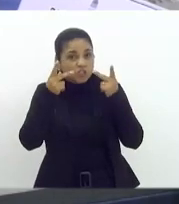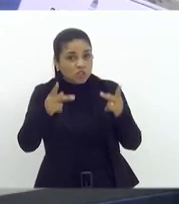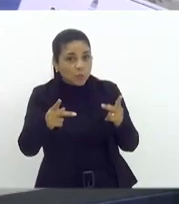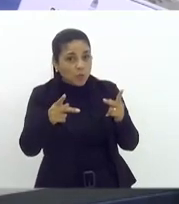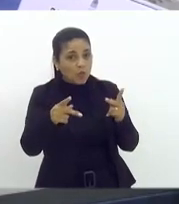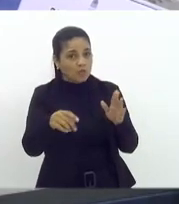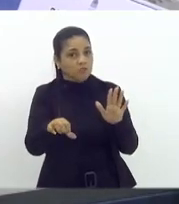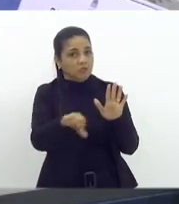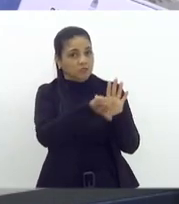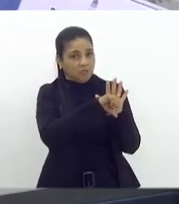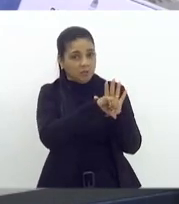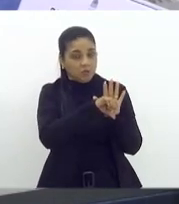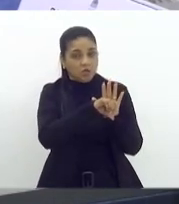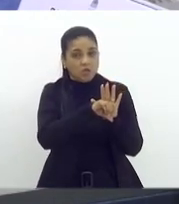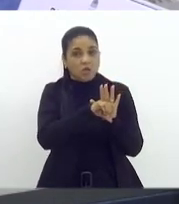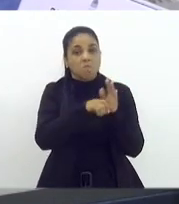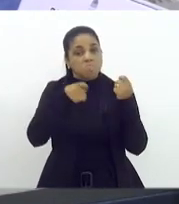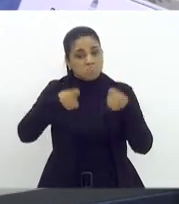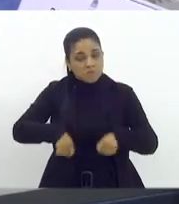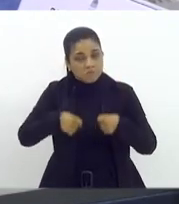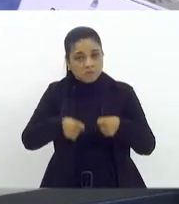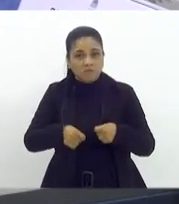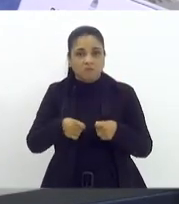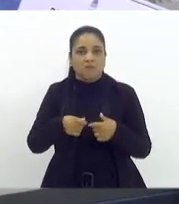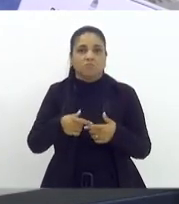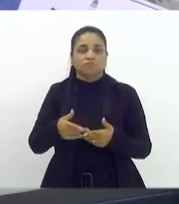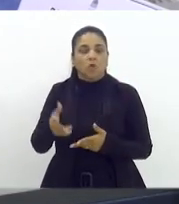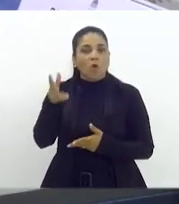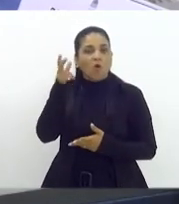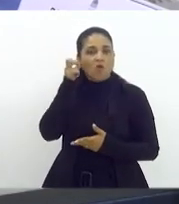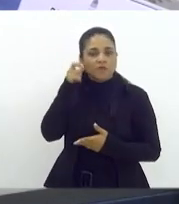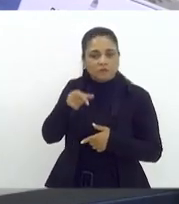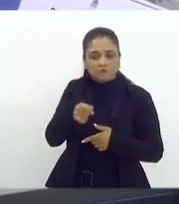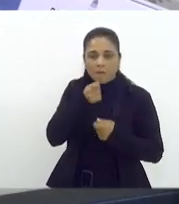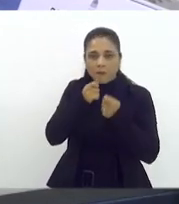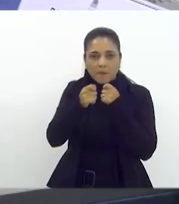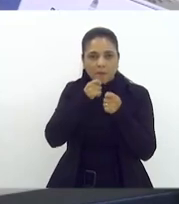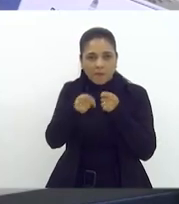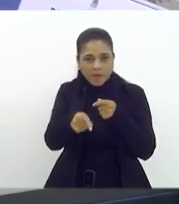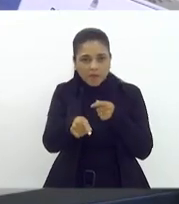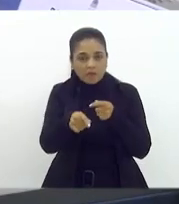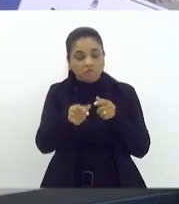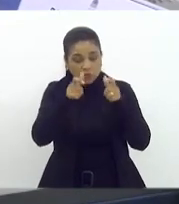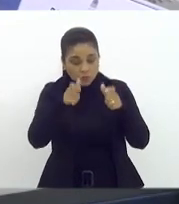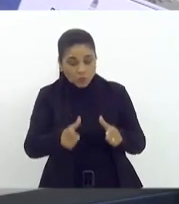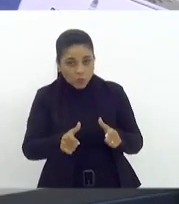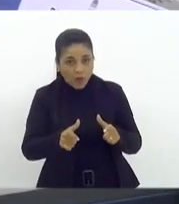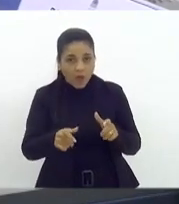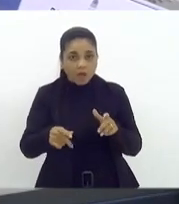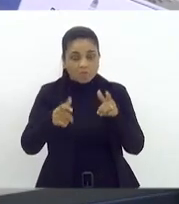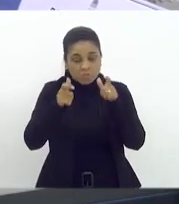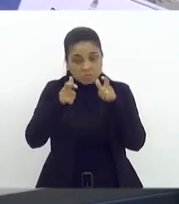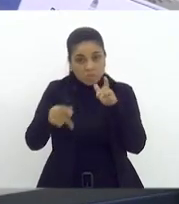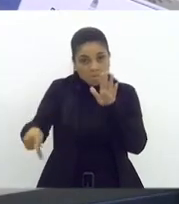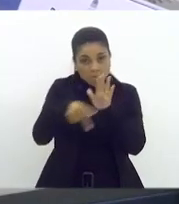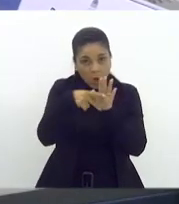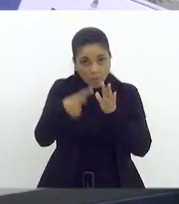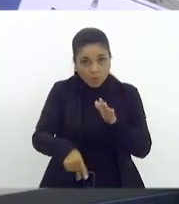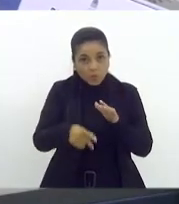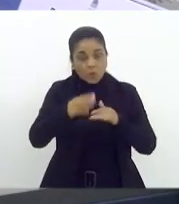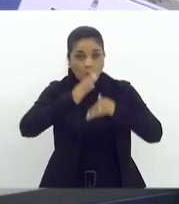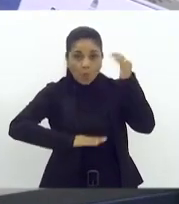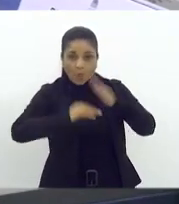ser ouvida com depoimento especial através de técnica como entrevista investigativa em local adequado por profissional capacitado